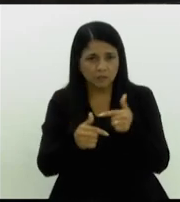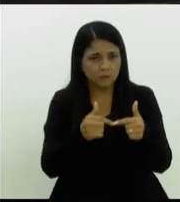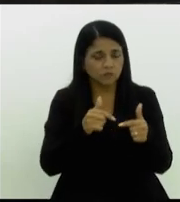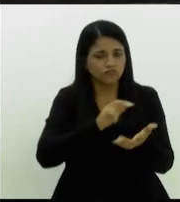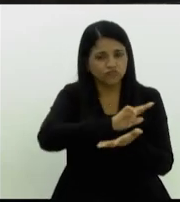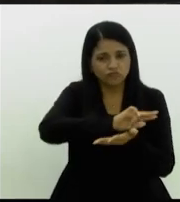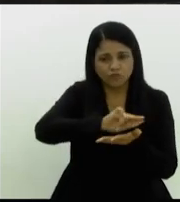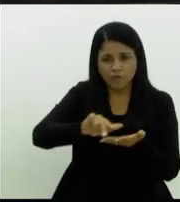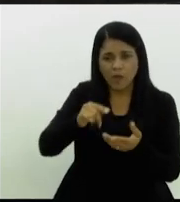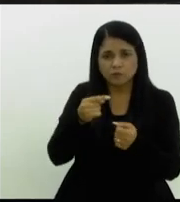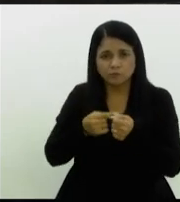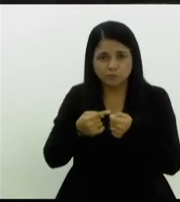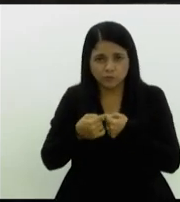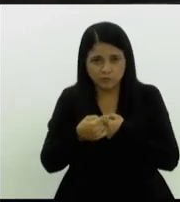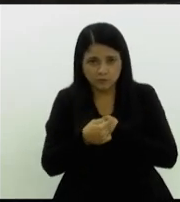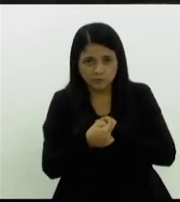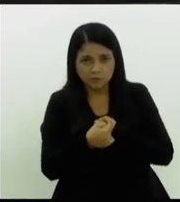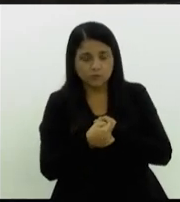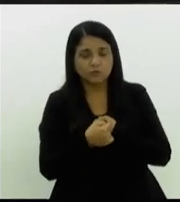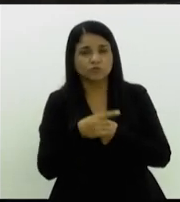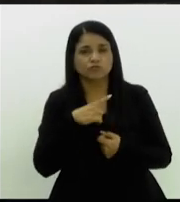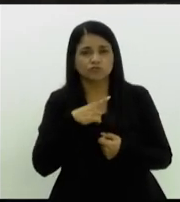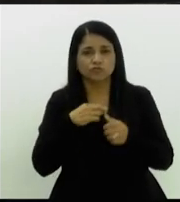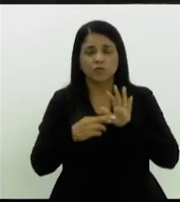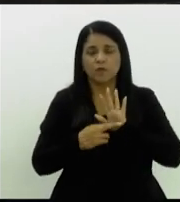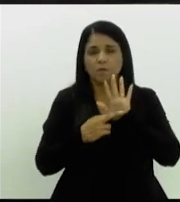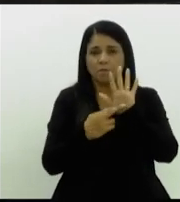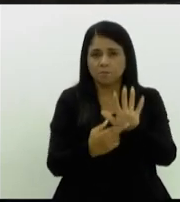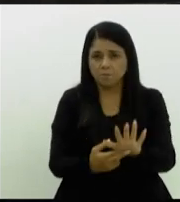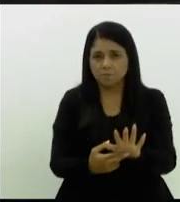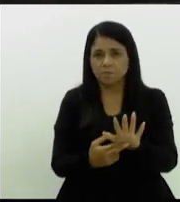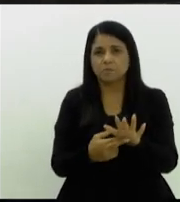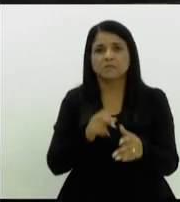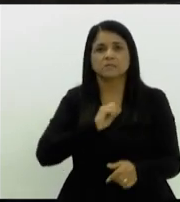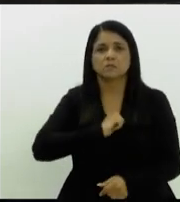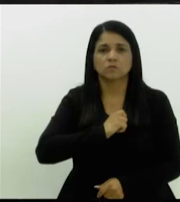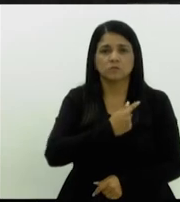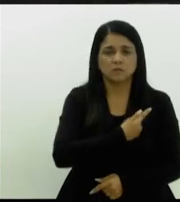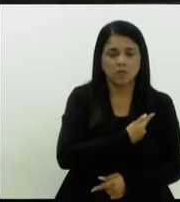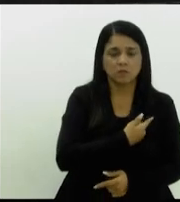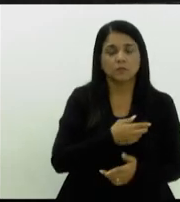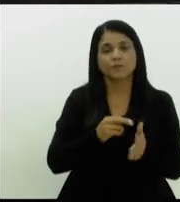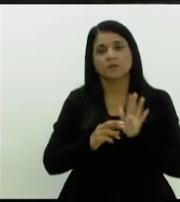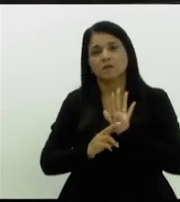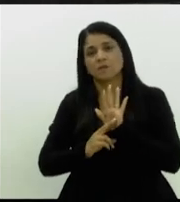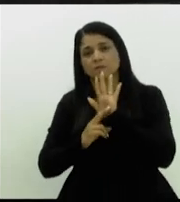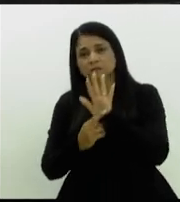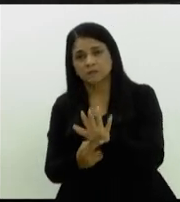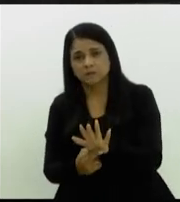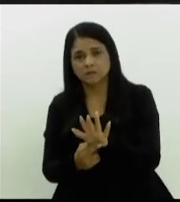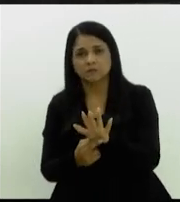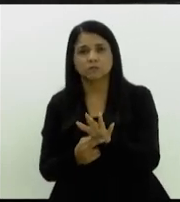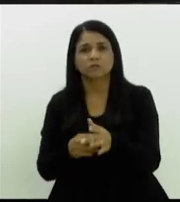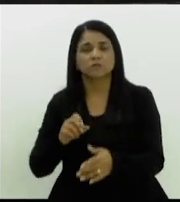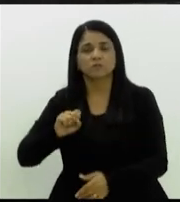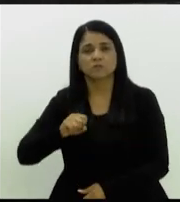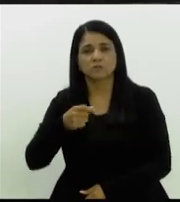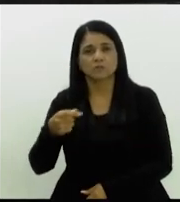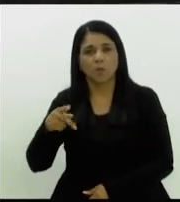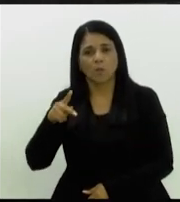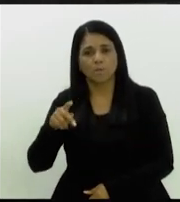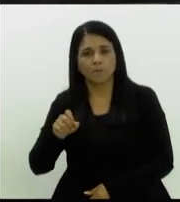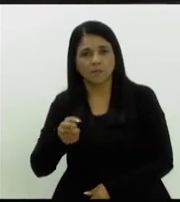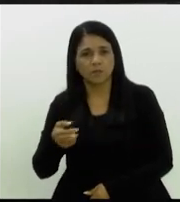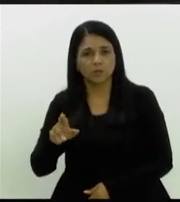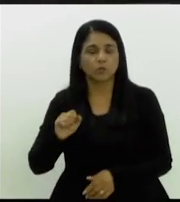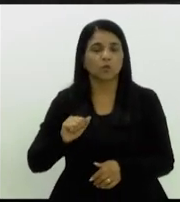diversos municípios. Tinha representantes de São Gonçalo, tinha representantes de São Pedro da Aldeia, de